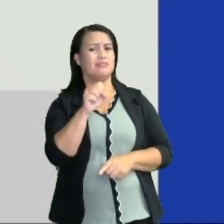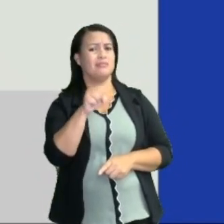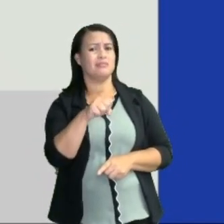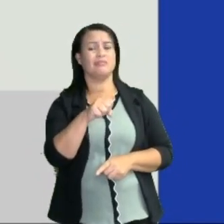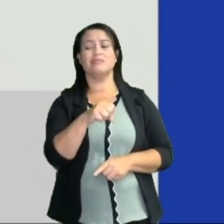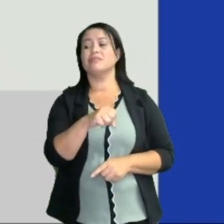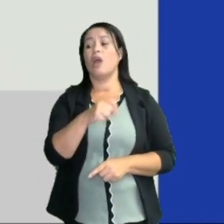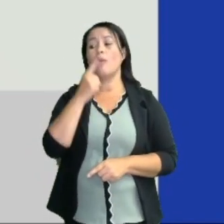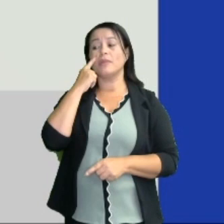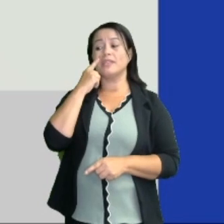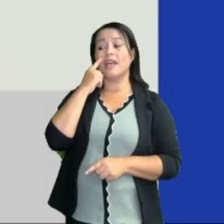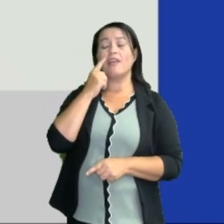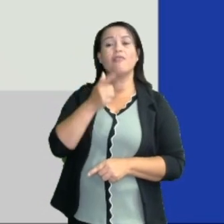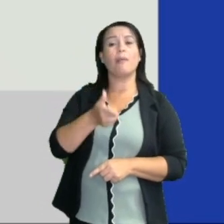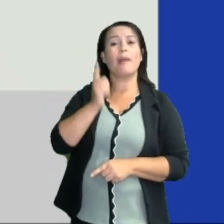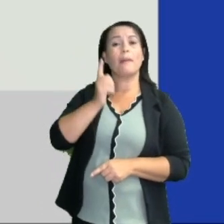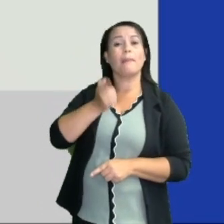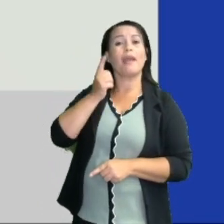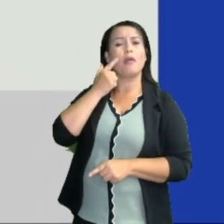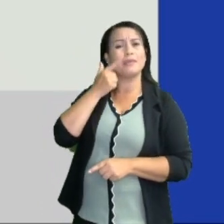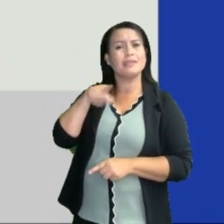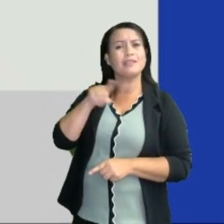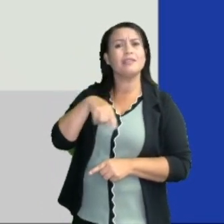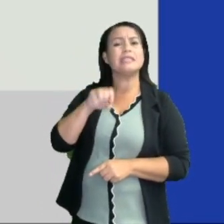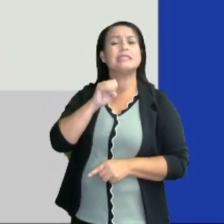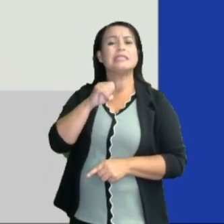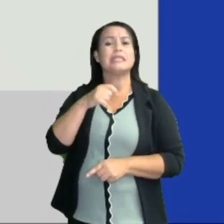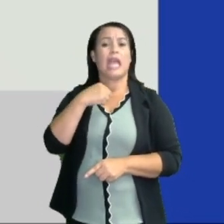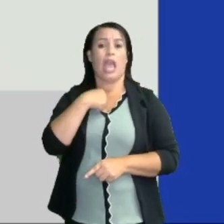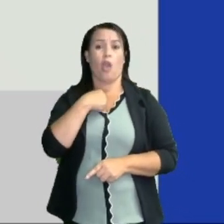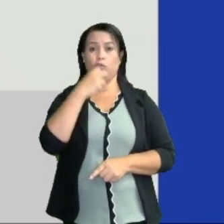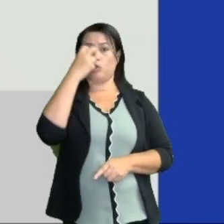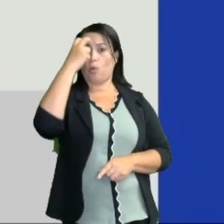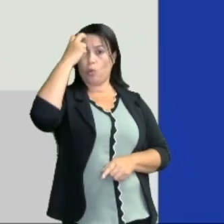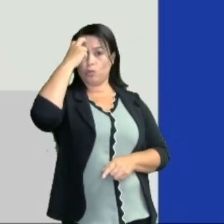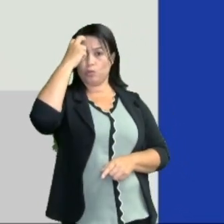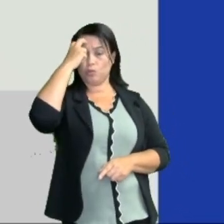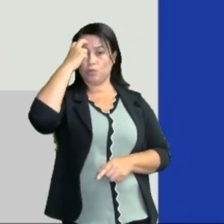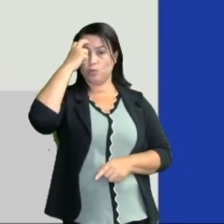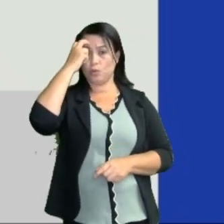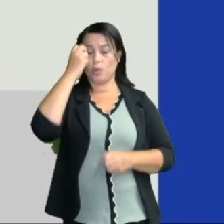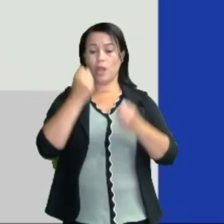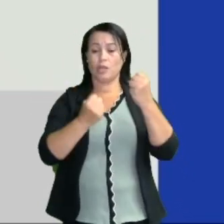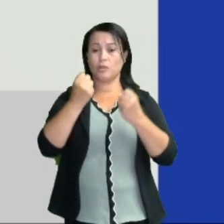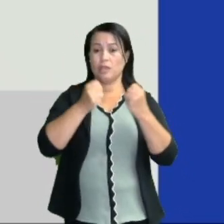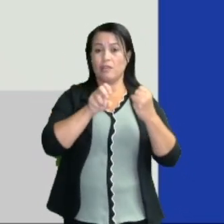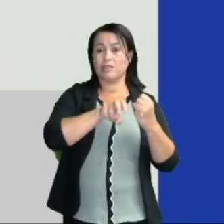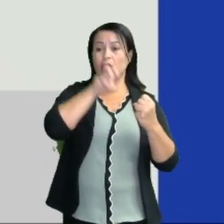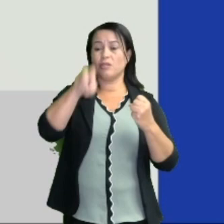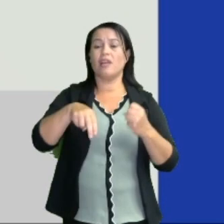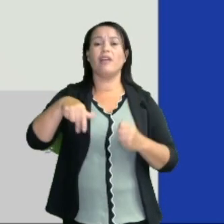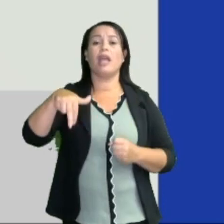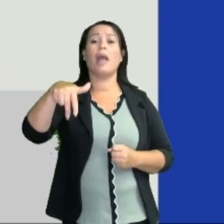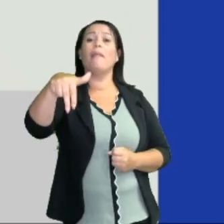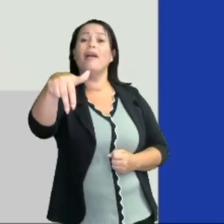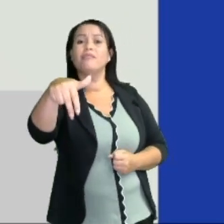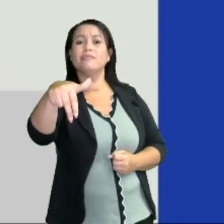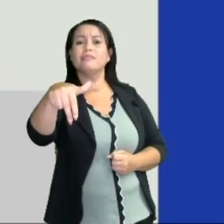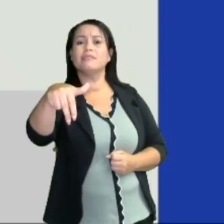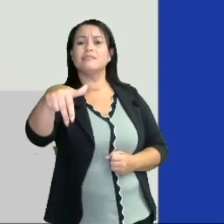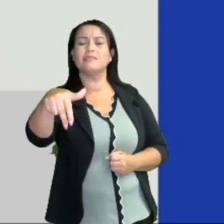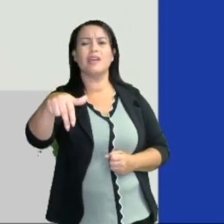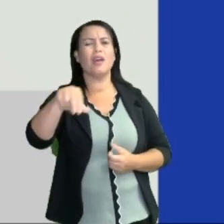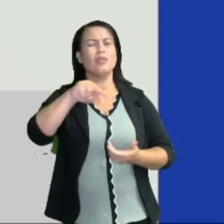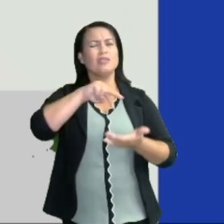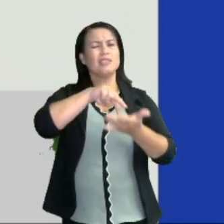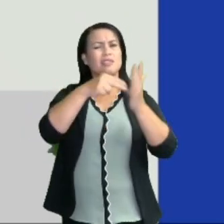Toma, bang, bang, olha o que está passando na TV. Se eu fosse a cultura, saltava do veículo e ia a pé. O